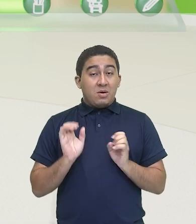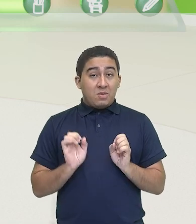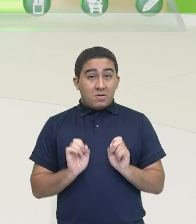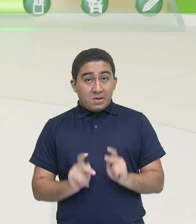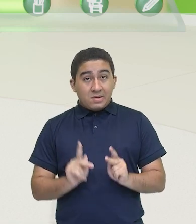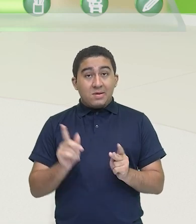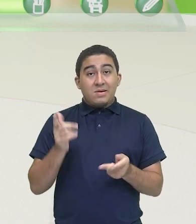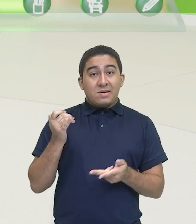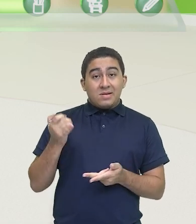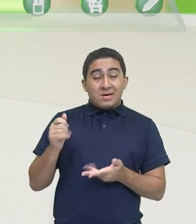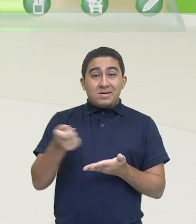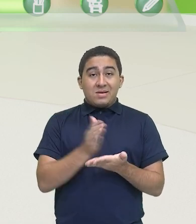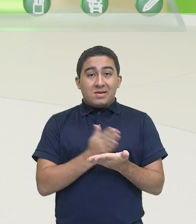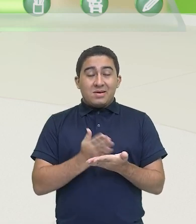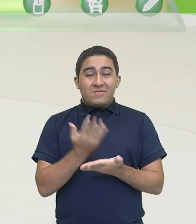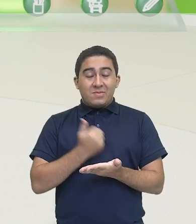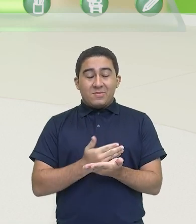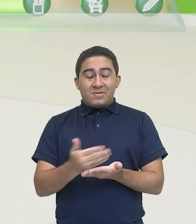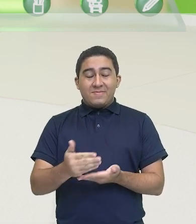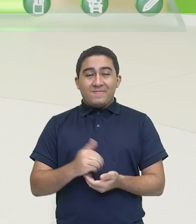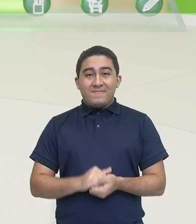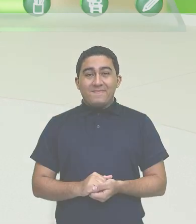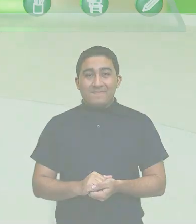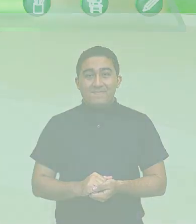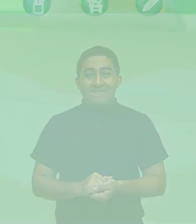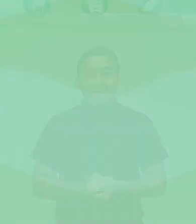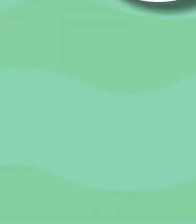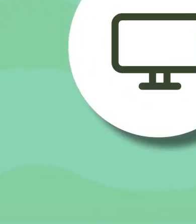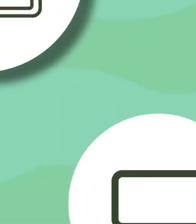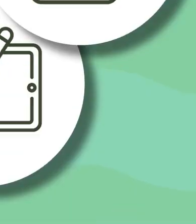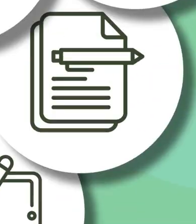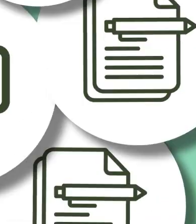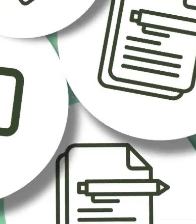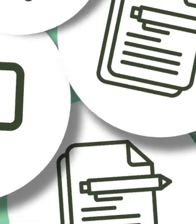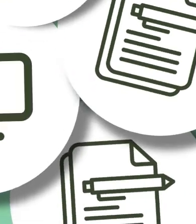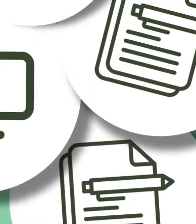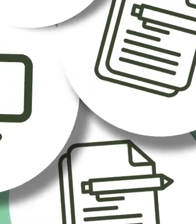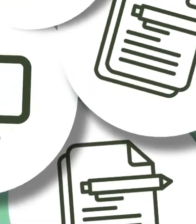e caneta na mão e vamos para a nossa aula.